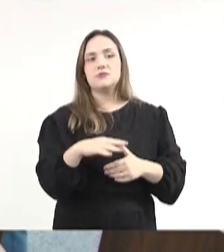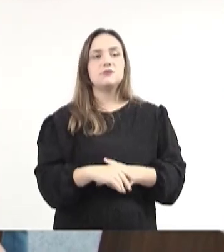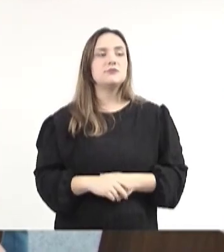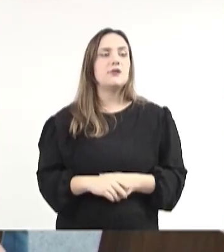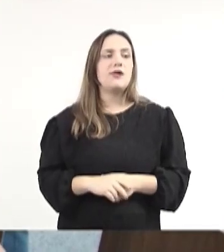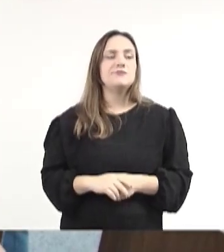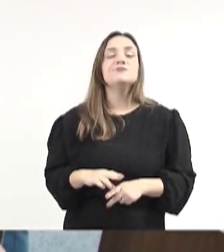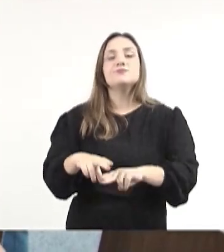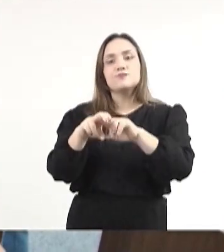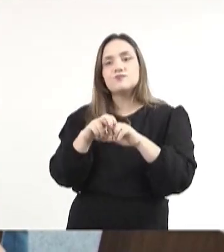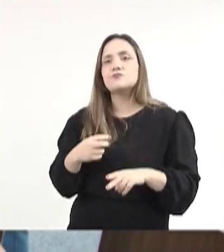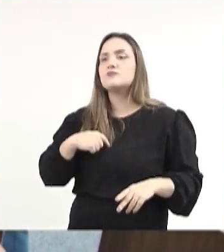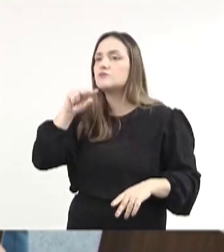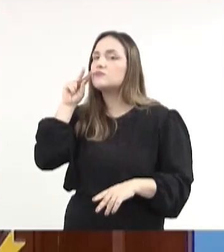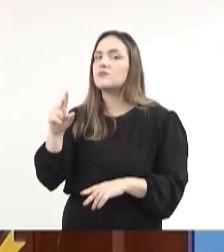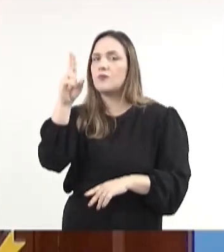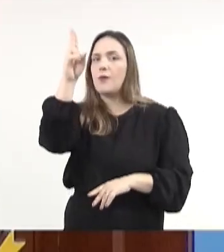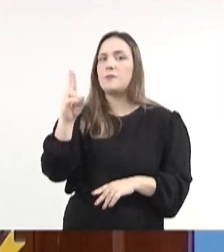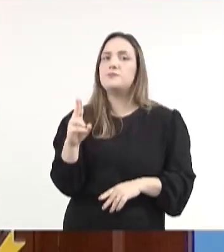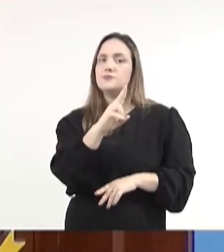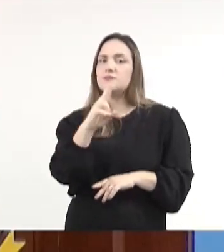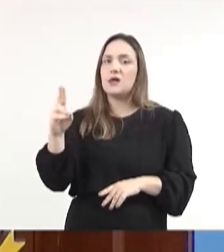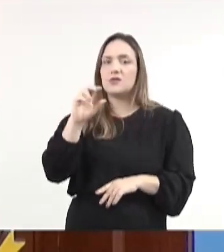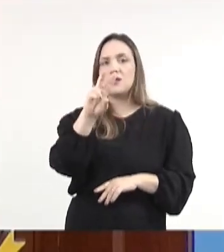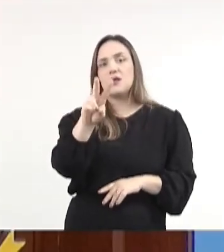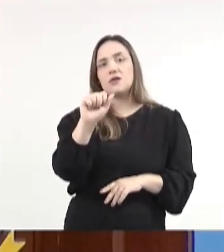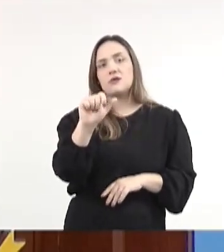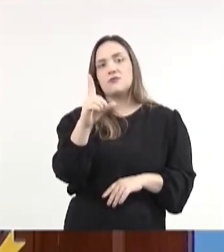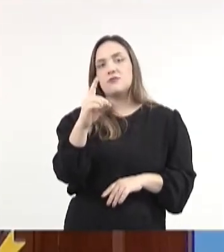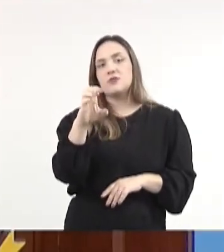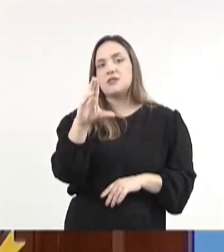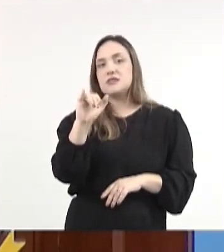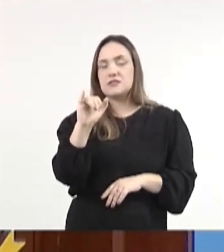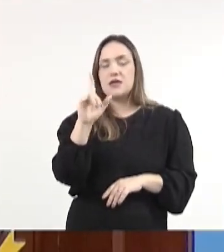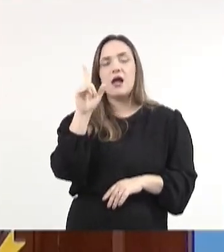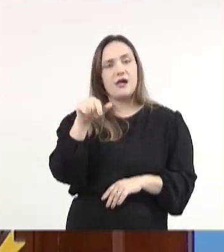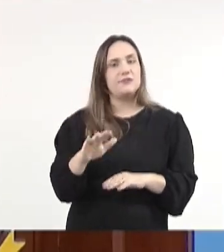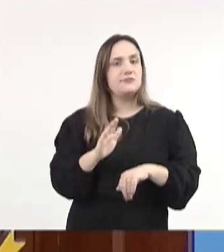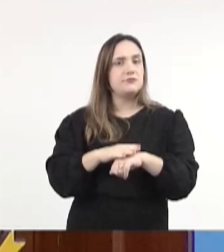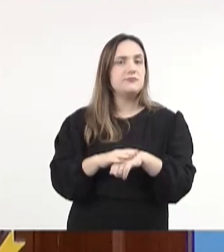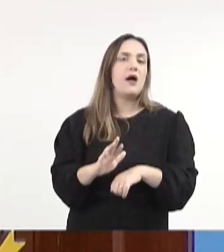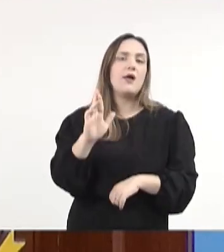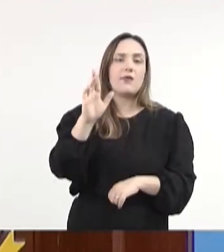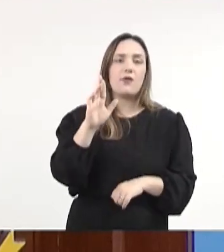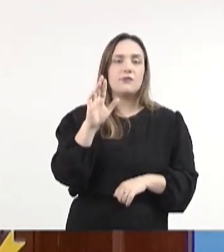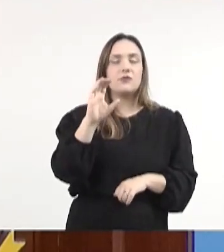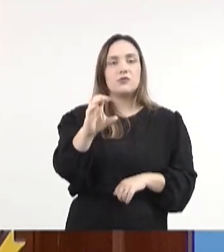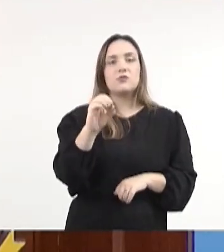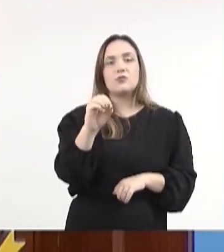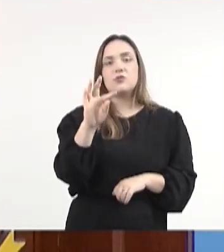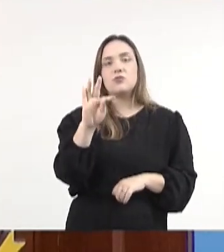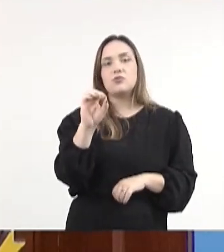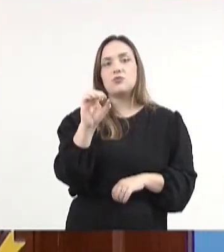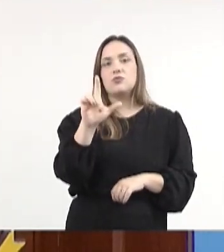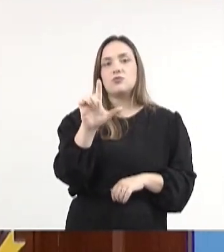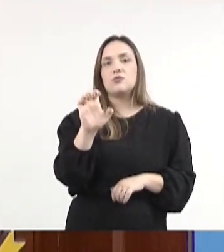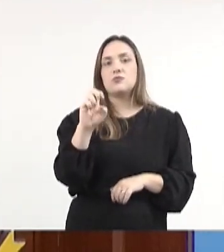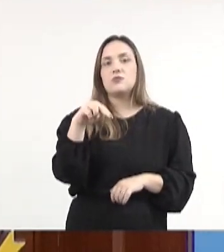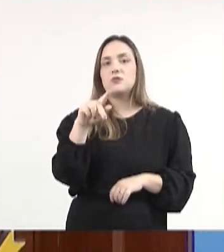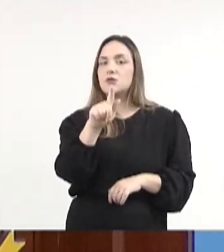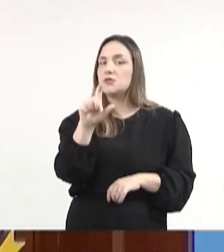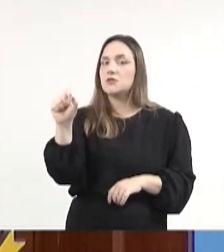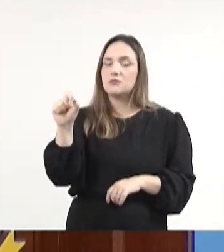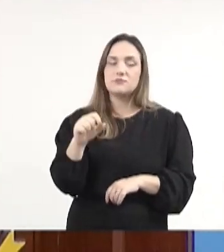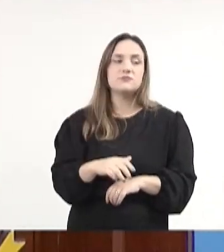o padre Valdeci do Cotolenga, agora há pouco, na abertura do 6º Fórum do terceiro setor, gente,